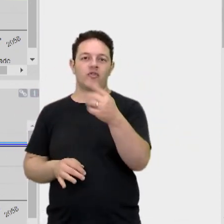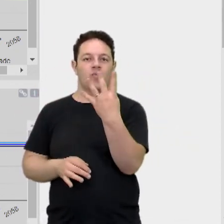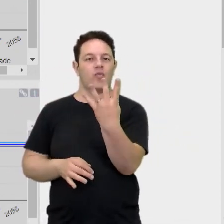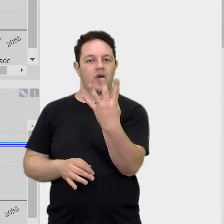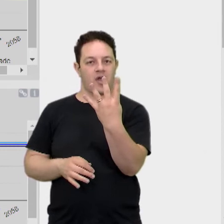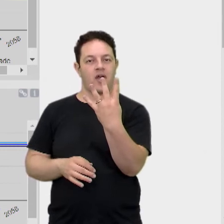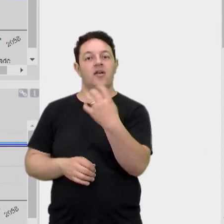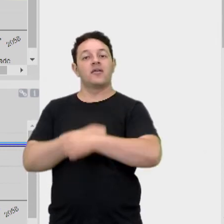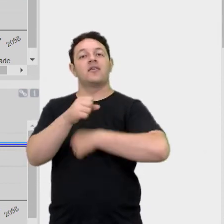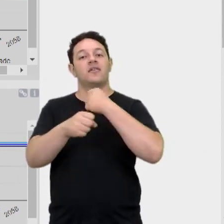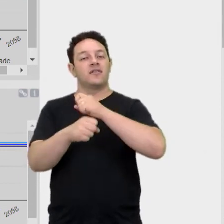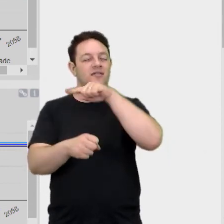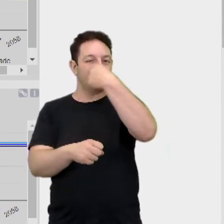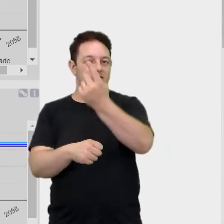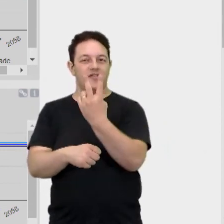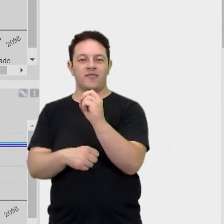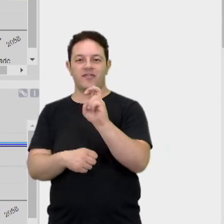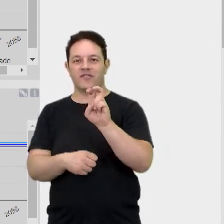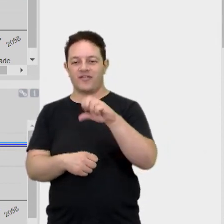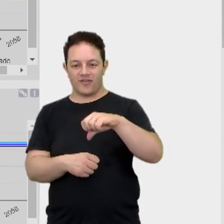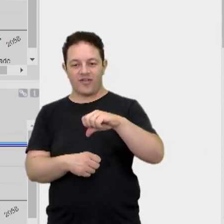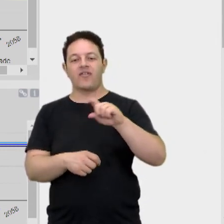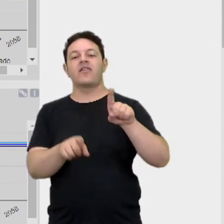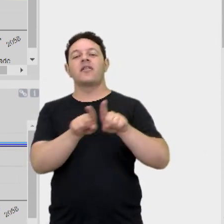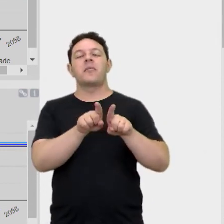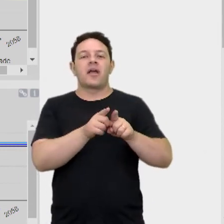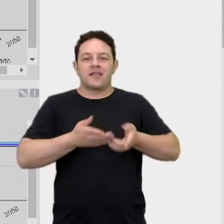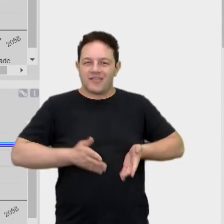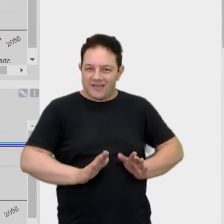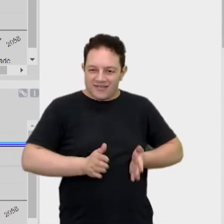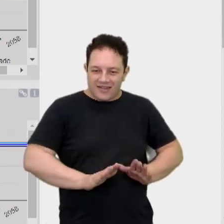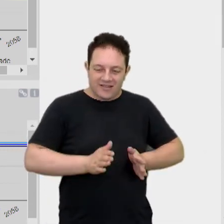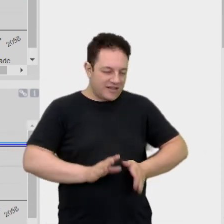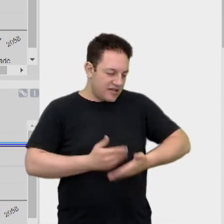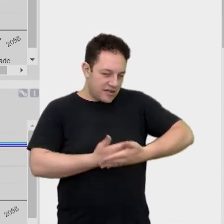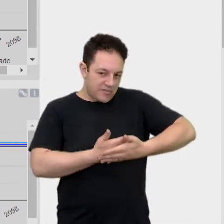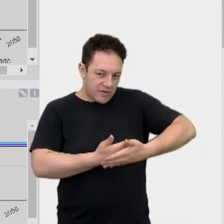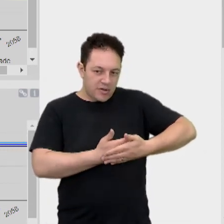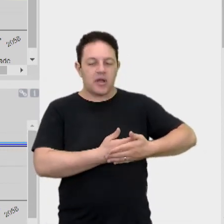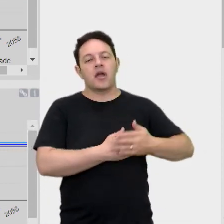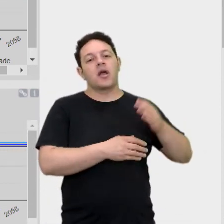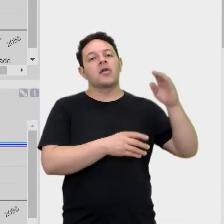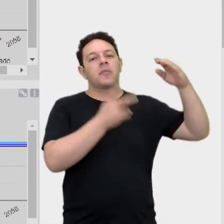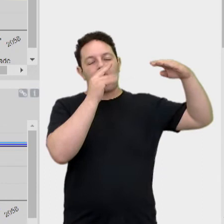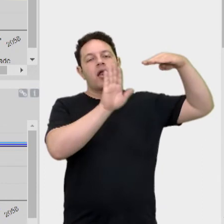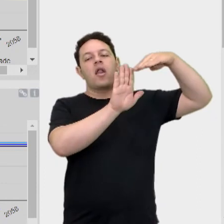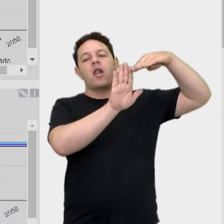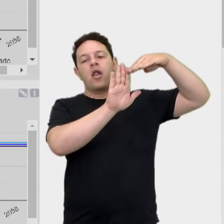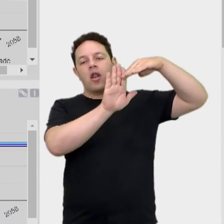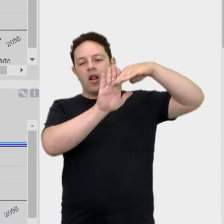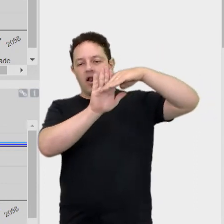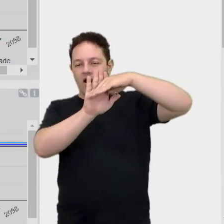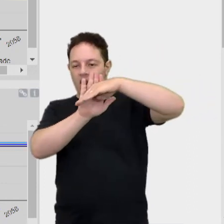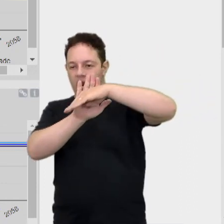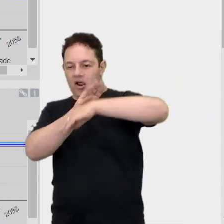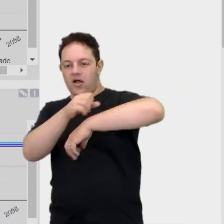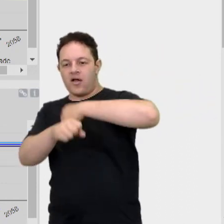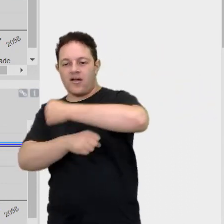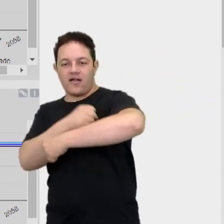em 2059, e a taxa de natalidade vai aí tendo aí, né,